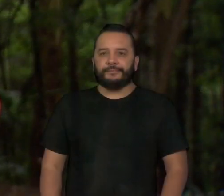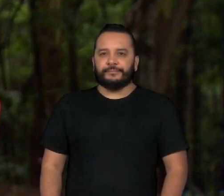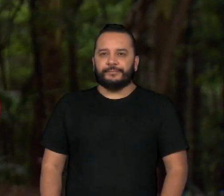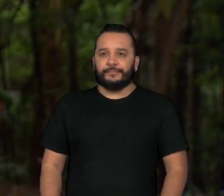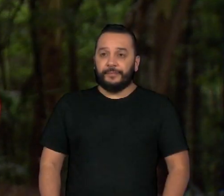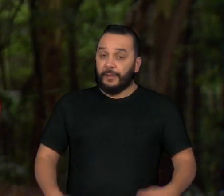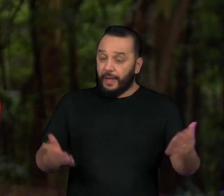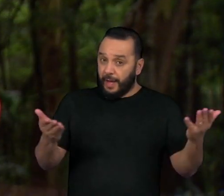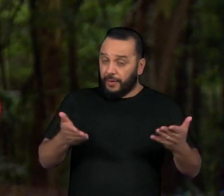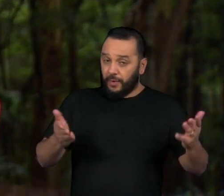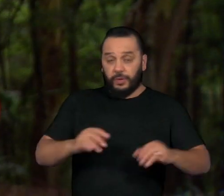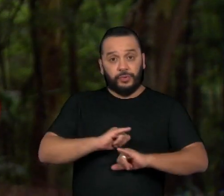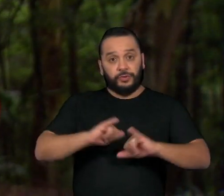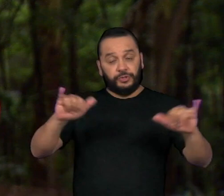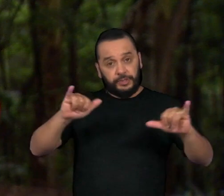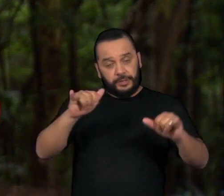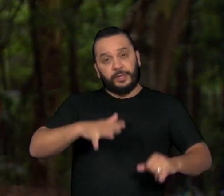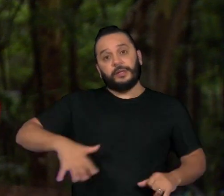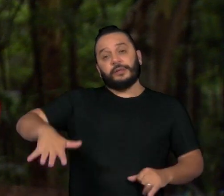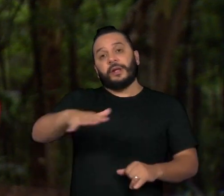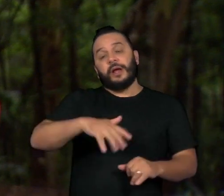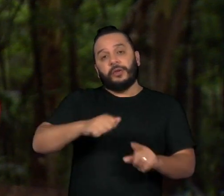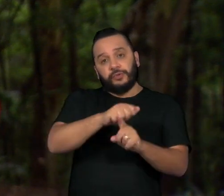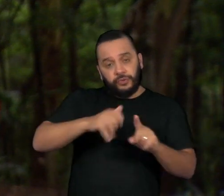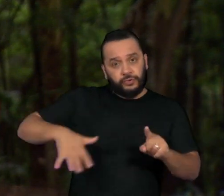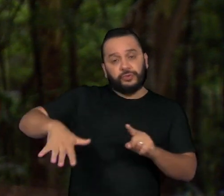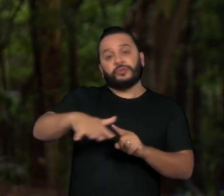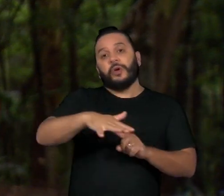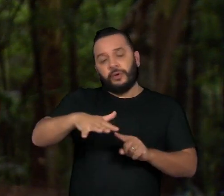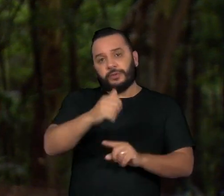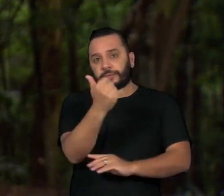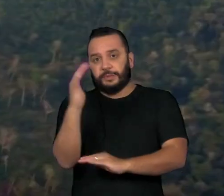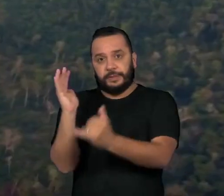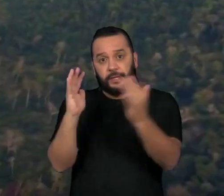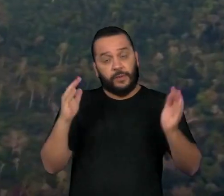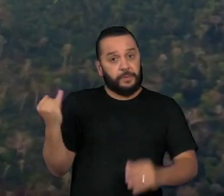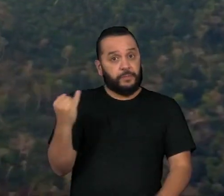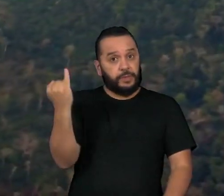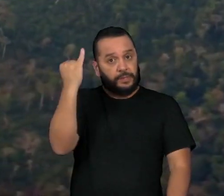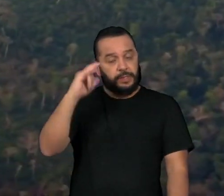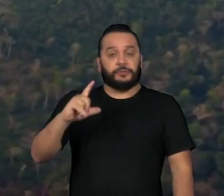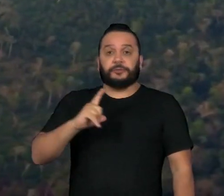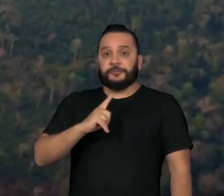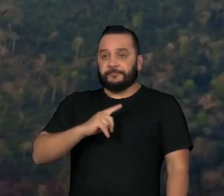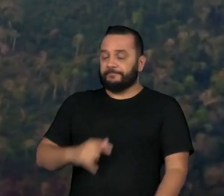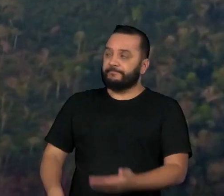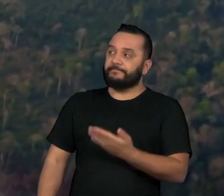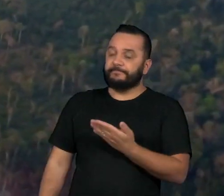Vamos agora às notícias da área socioambiental que tiveram destaque.